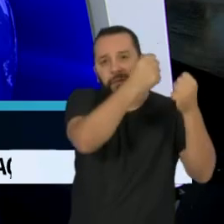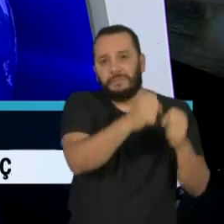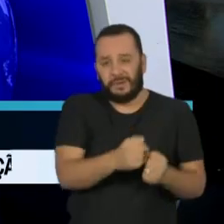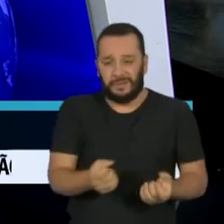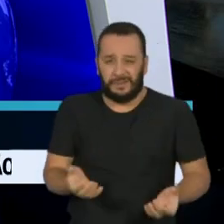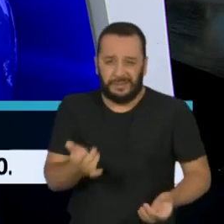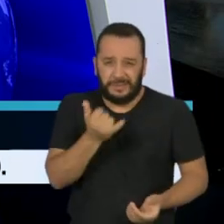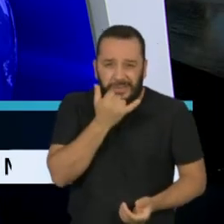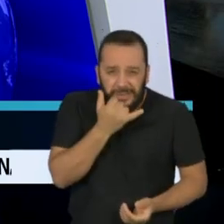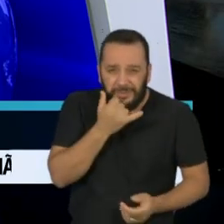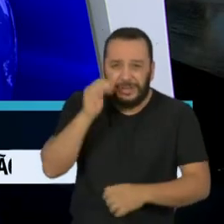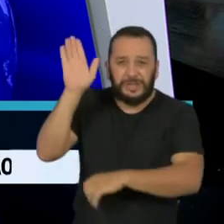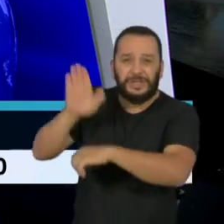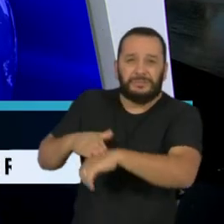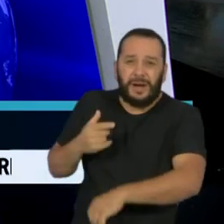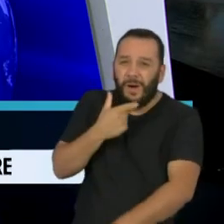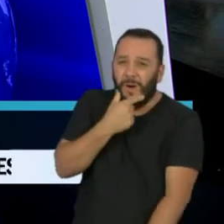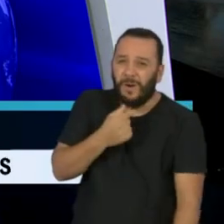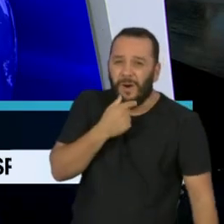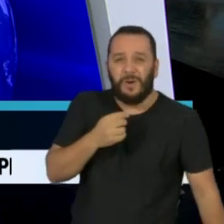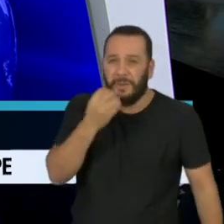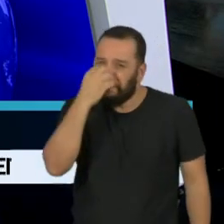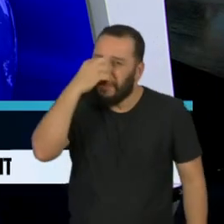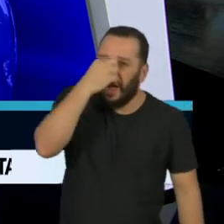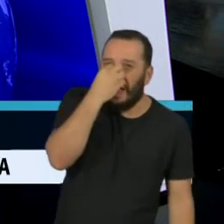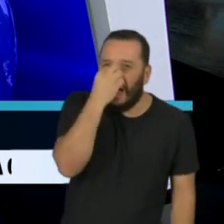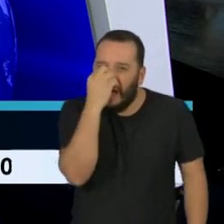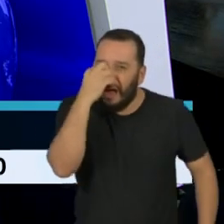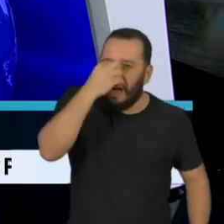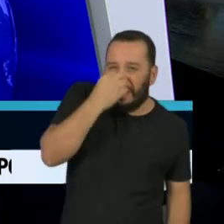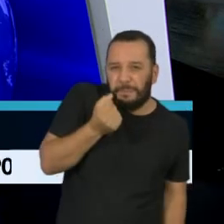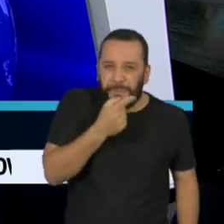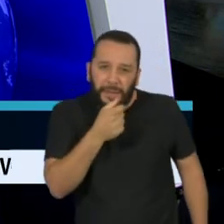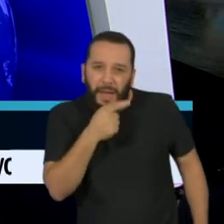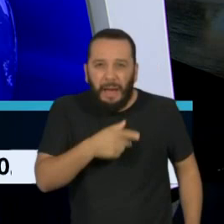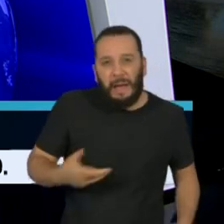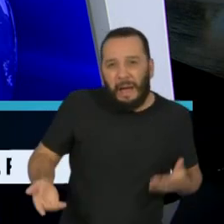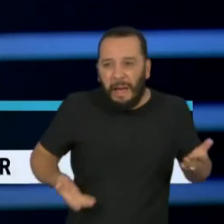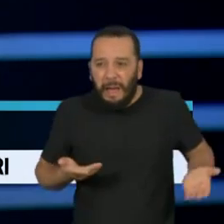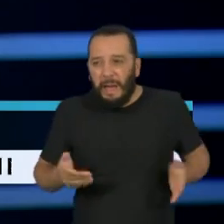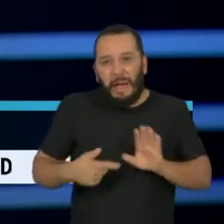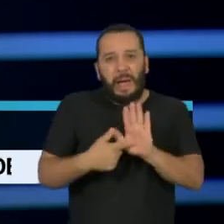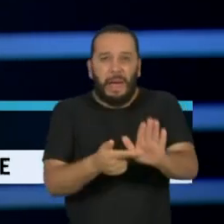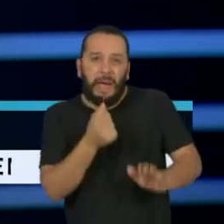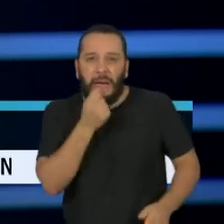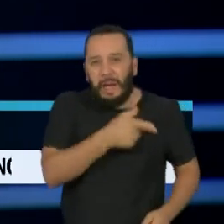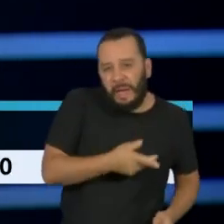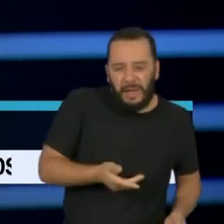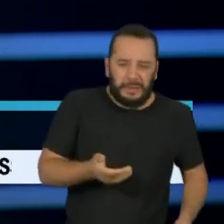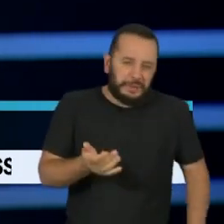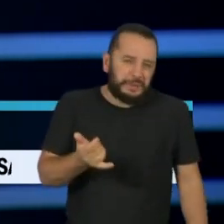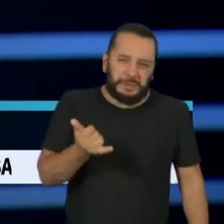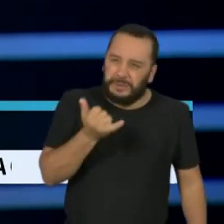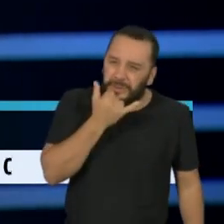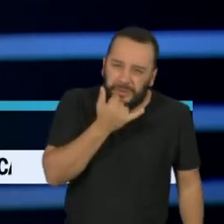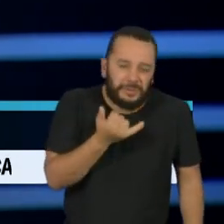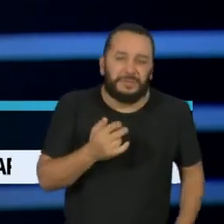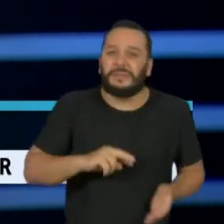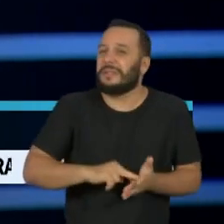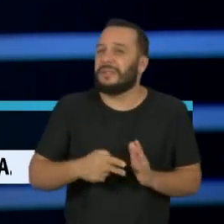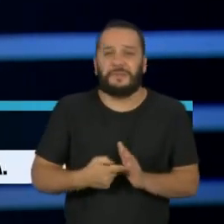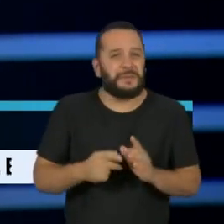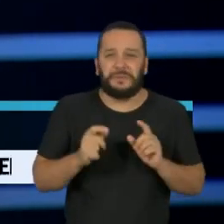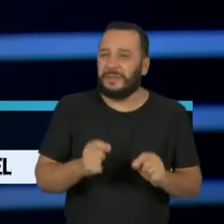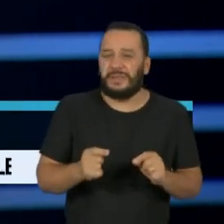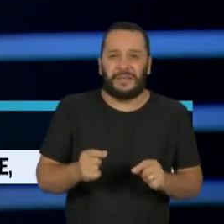essa disfarçatez de levar um palhaço junto com ele, um comediante fazendo... Olha, é de um nível... é difícil... Eu me